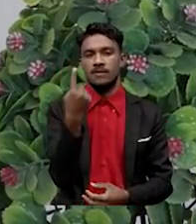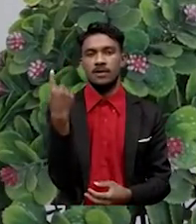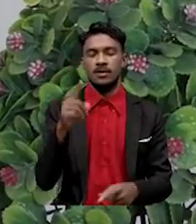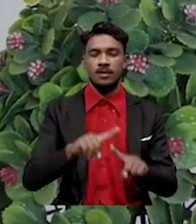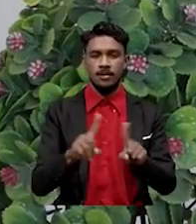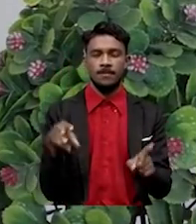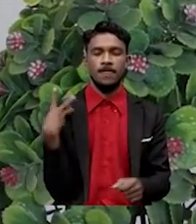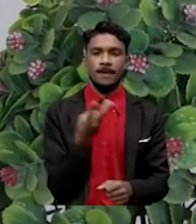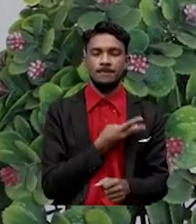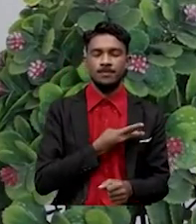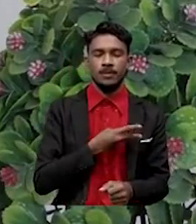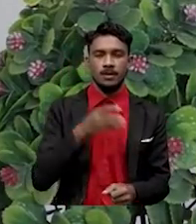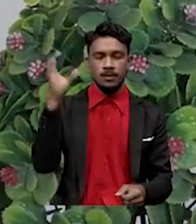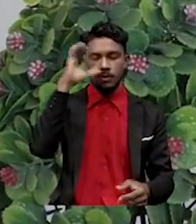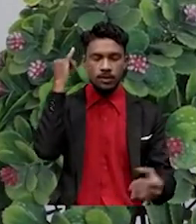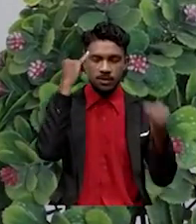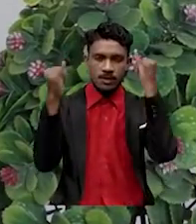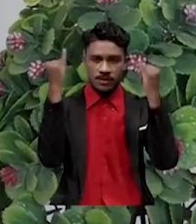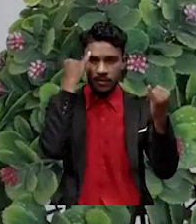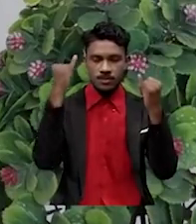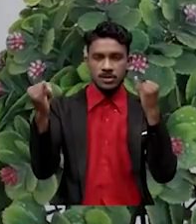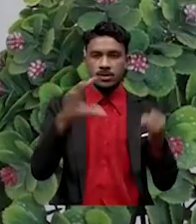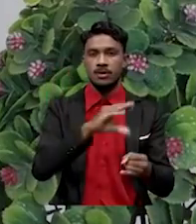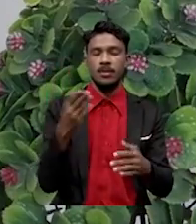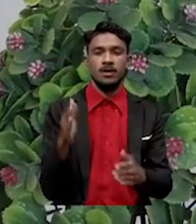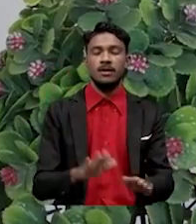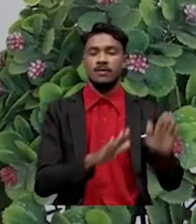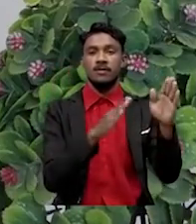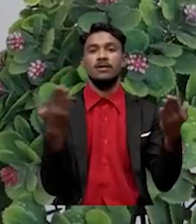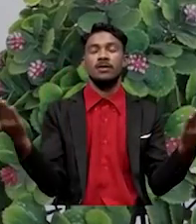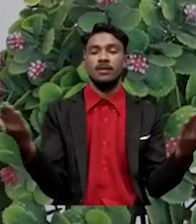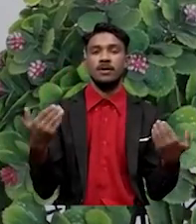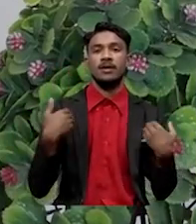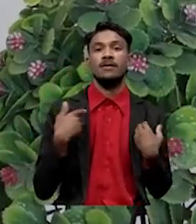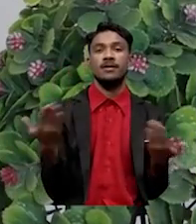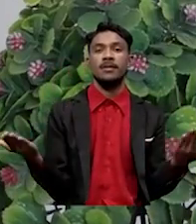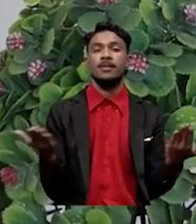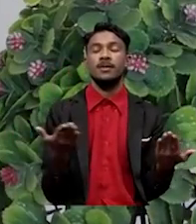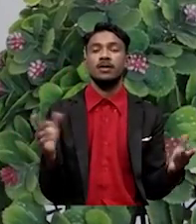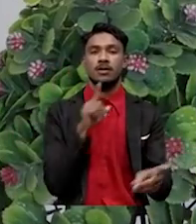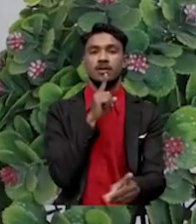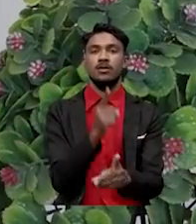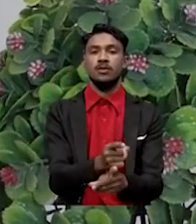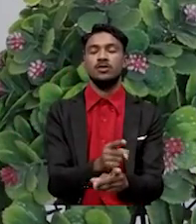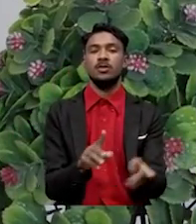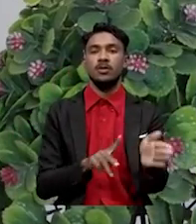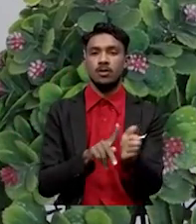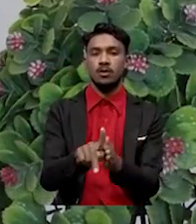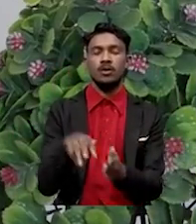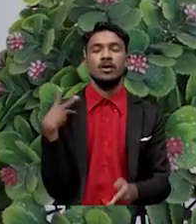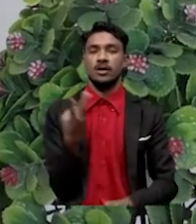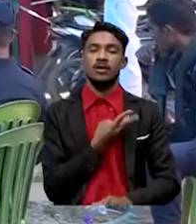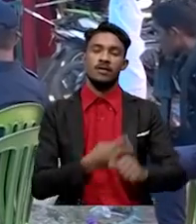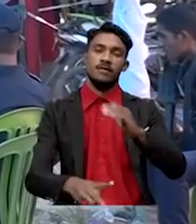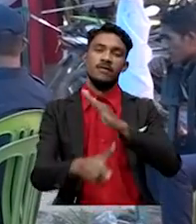na fase informação se sa sin sira nebe ya treino para buka informação lolos para ir nebe mak lolos ojo itinia asira